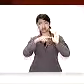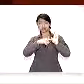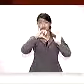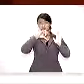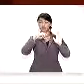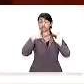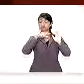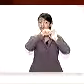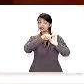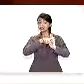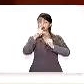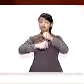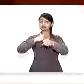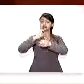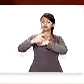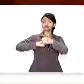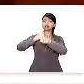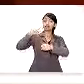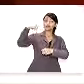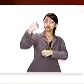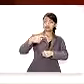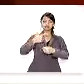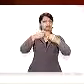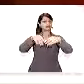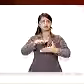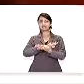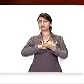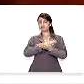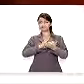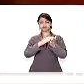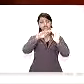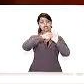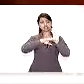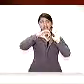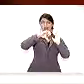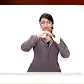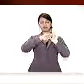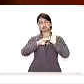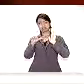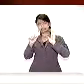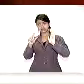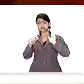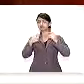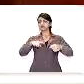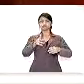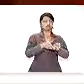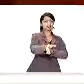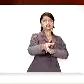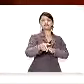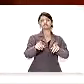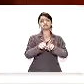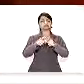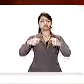nos exercícios posteriores sem prejuízo de no itens 9 e 10 da advertência e